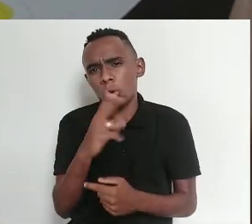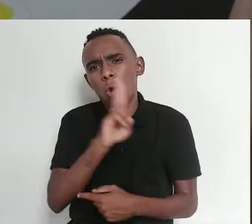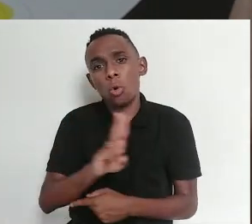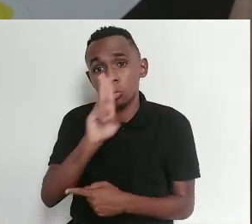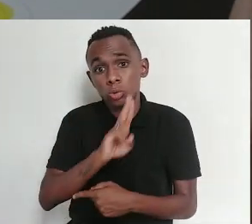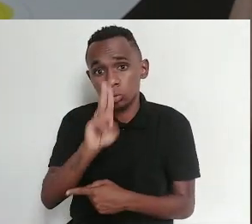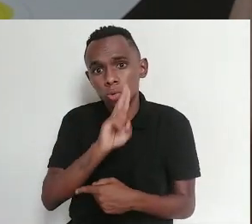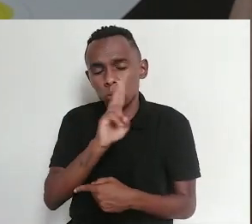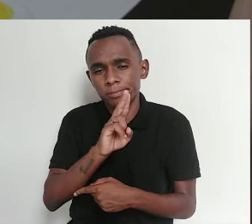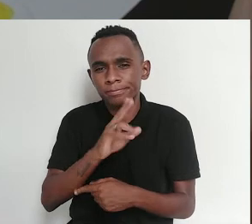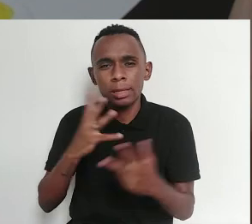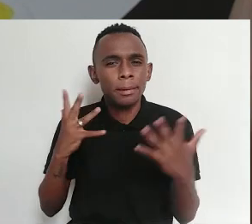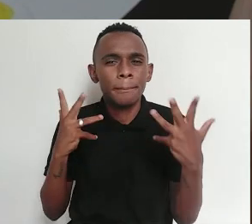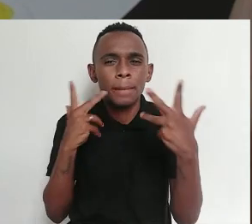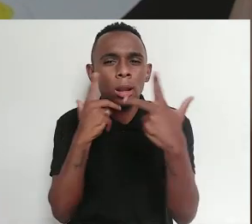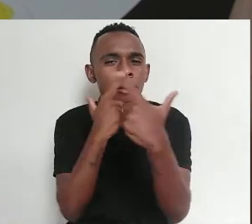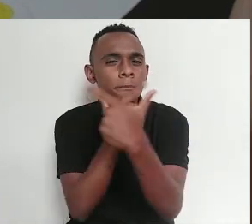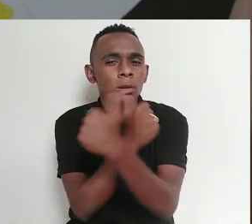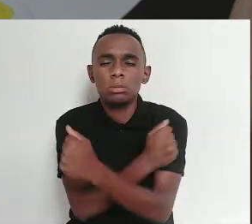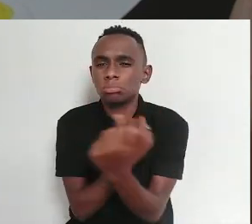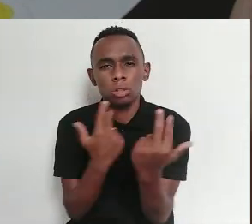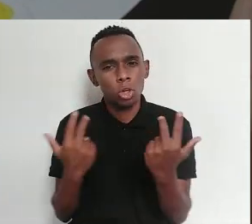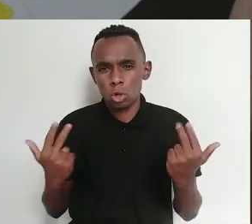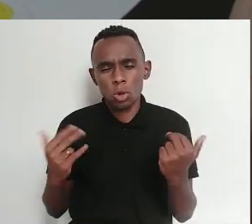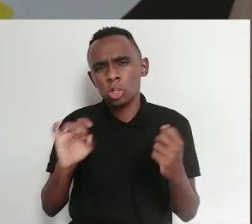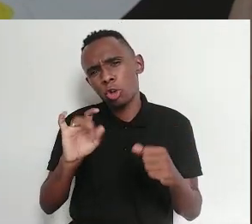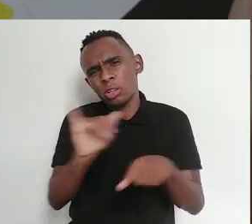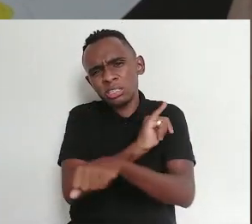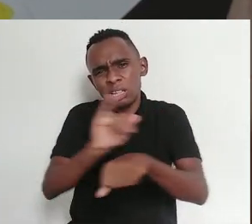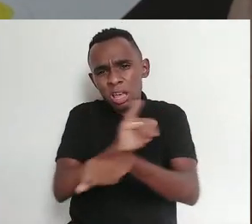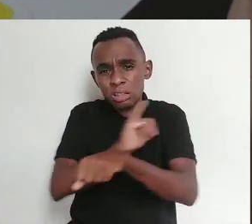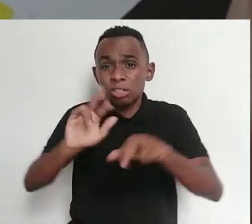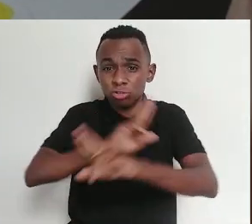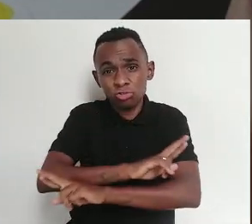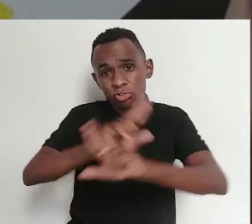O efeito da mandala ia ser o mesmo, só a técnica que ia mudar.